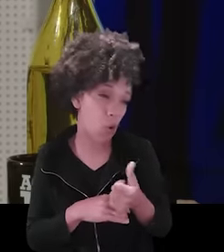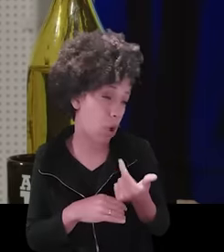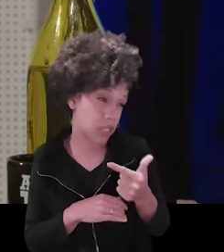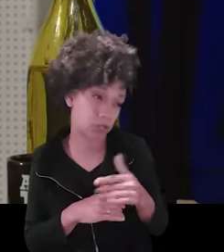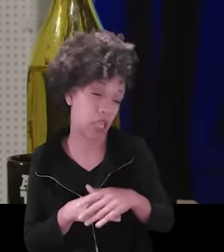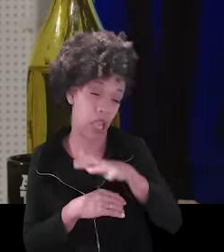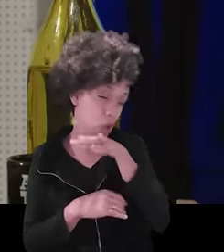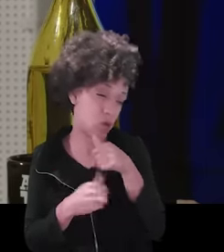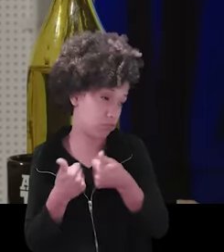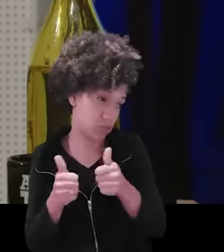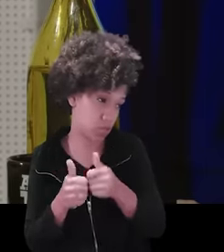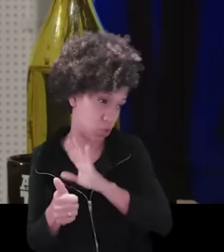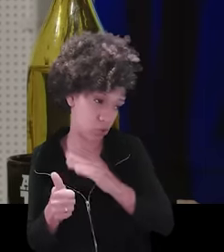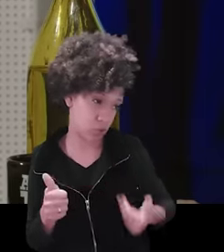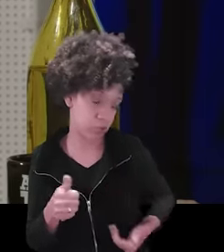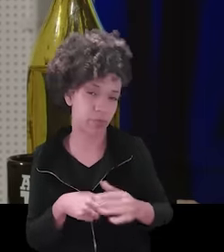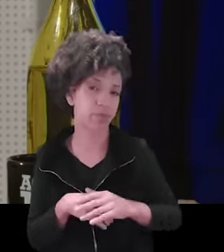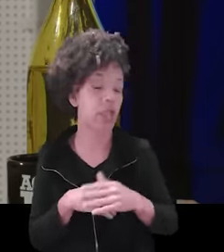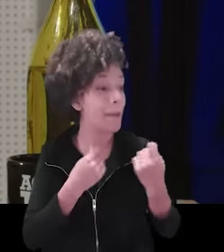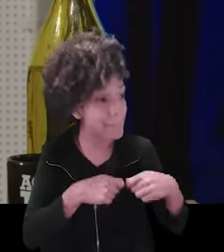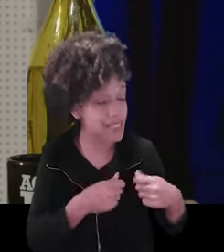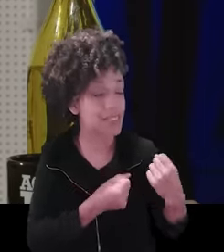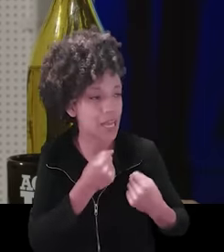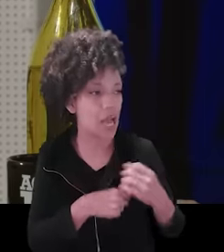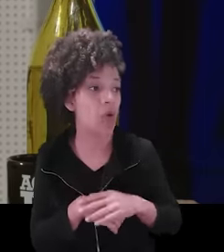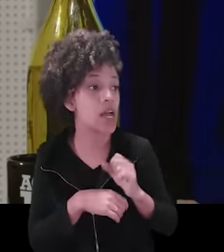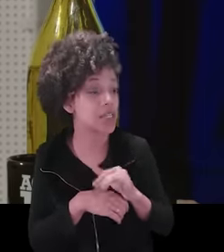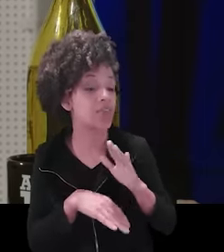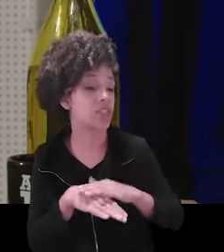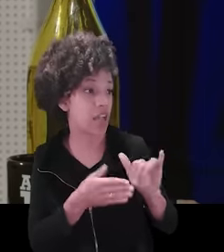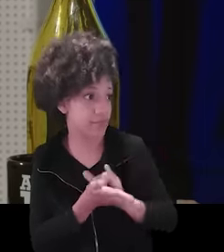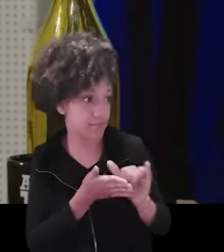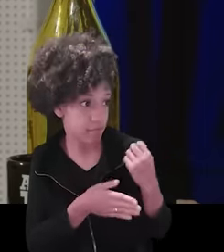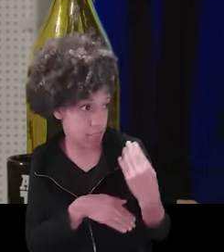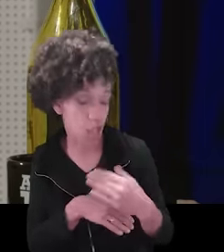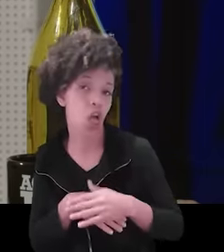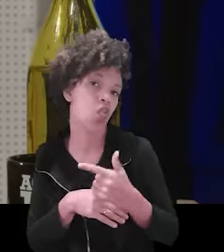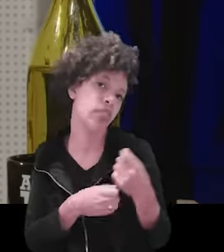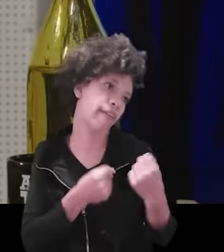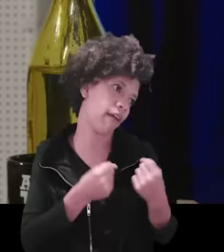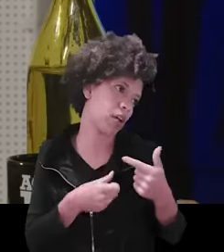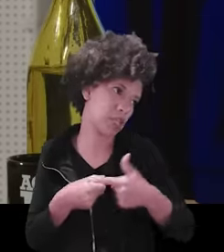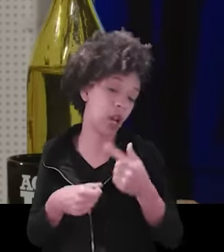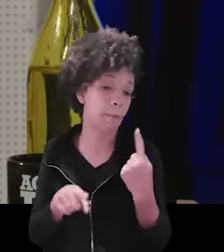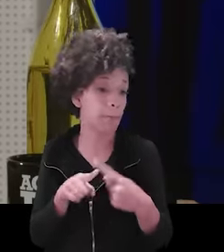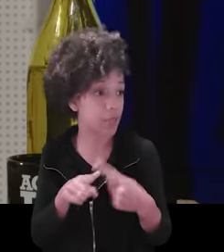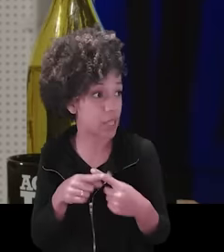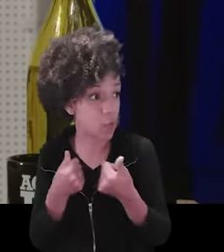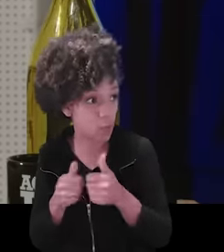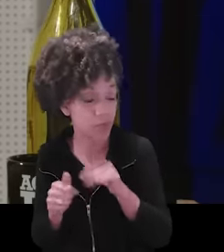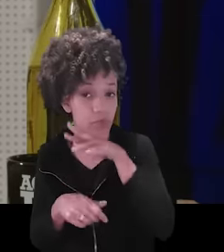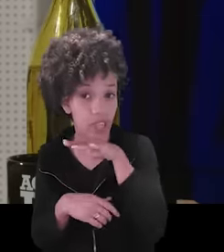este é muito ruim então Orlando é um lugar que você precisa ter carro se você vai para Nova York você já não tem graça com o carro e gasolina